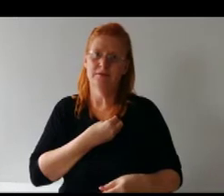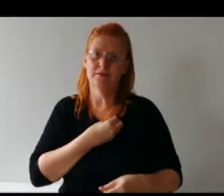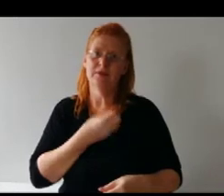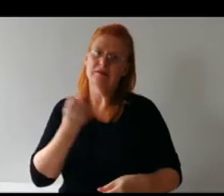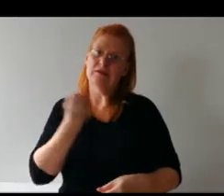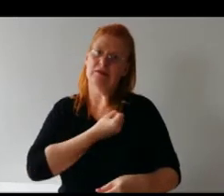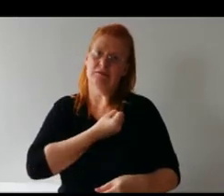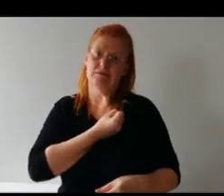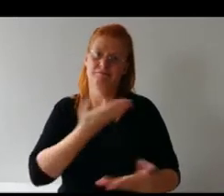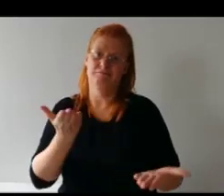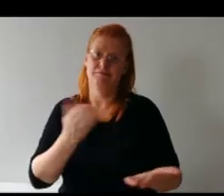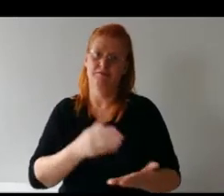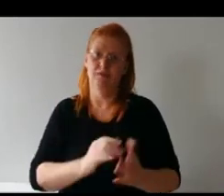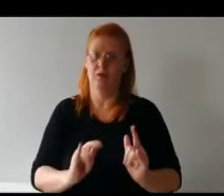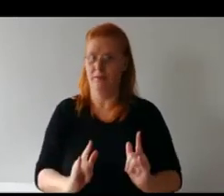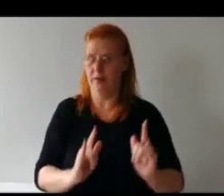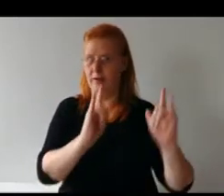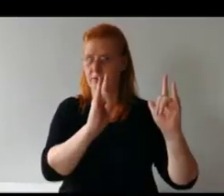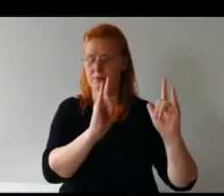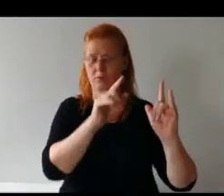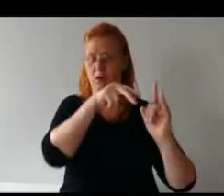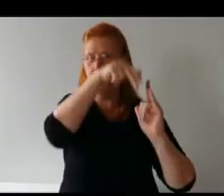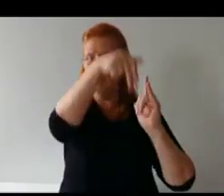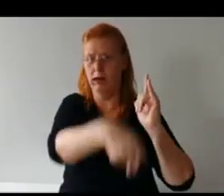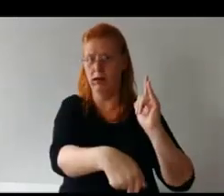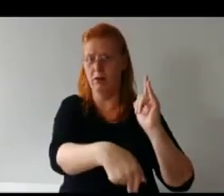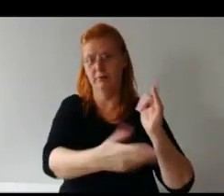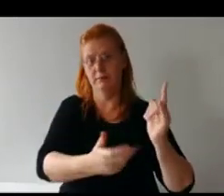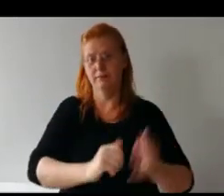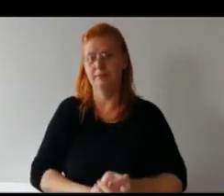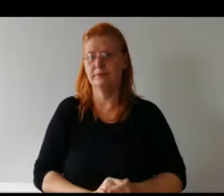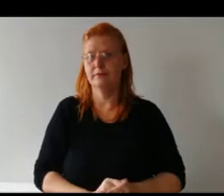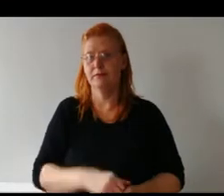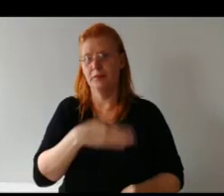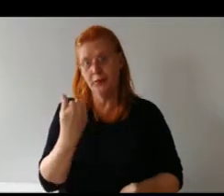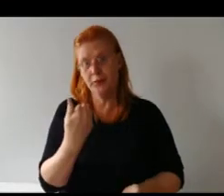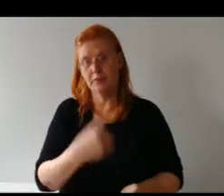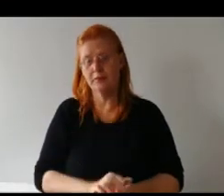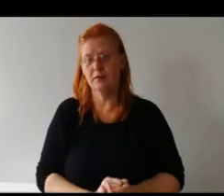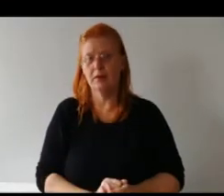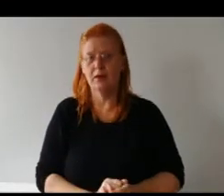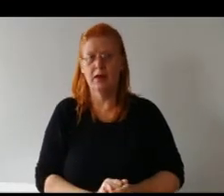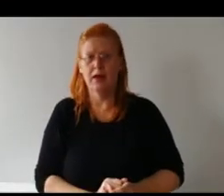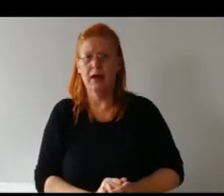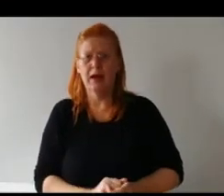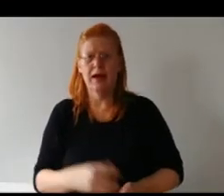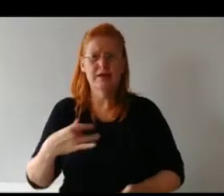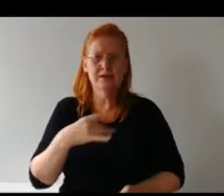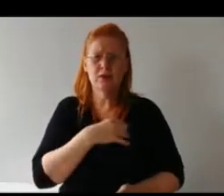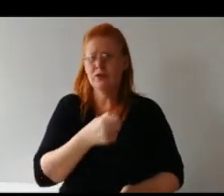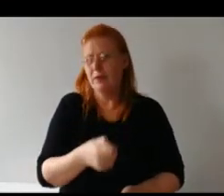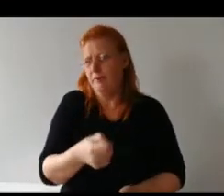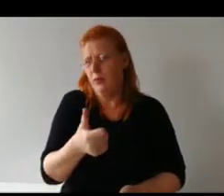sua própria vida, pulando do seu apartamento, pois não aceitava viver com as migalhas que a sua saúde